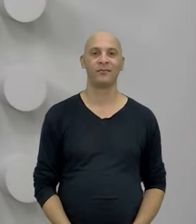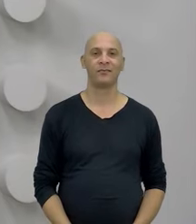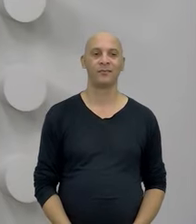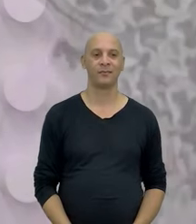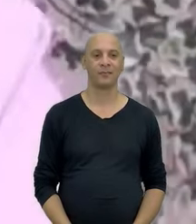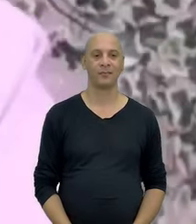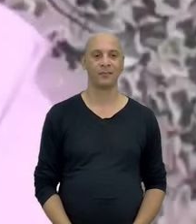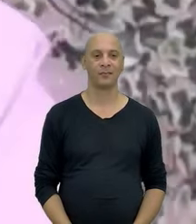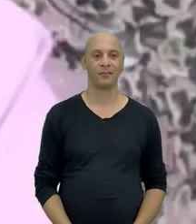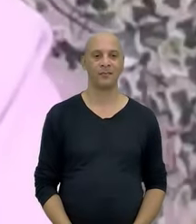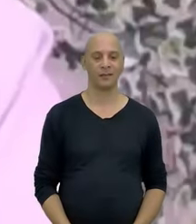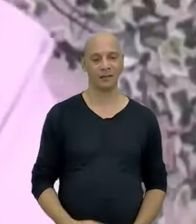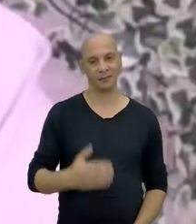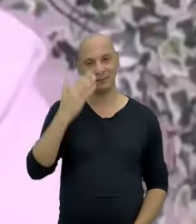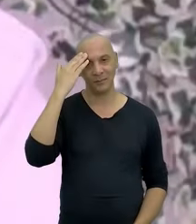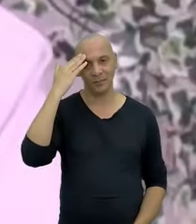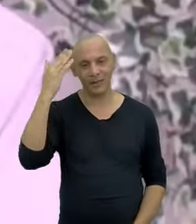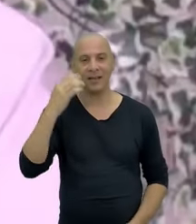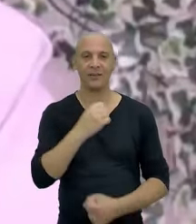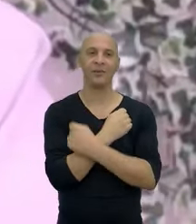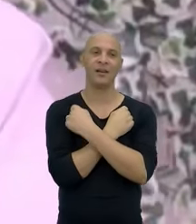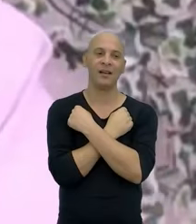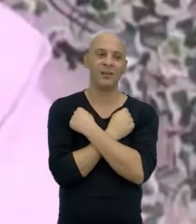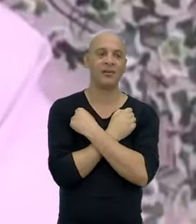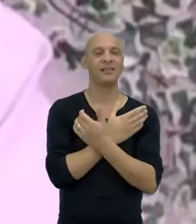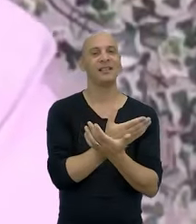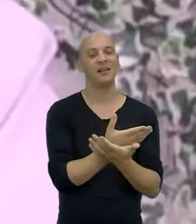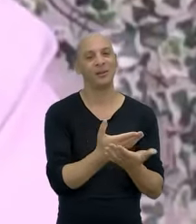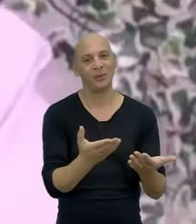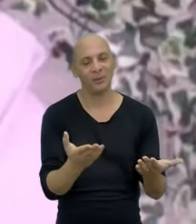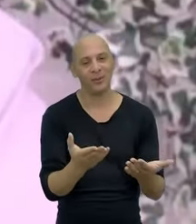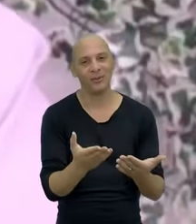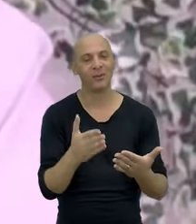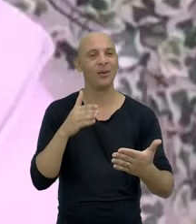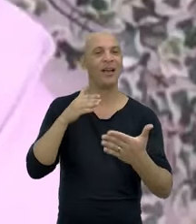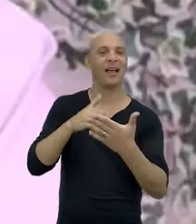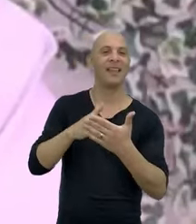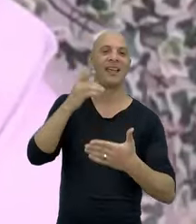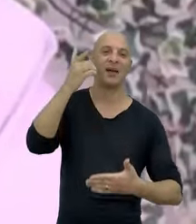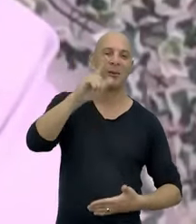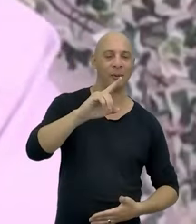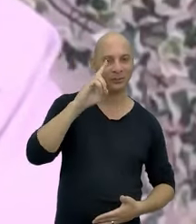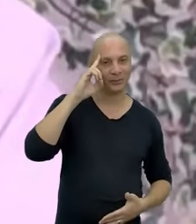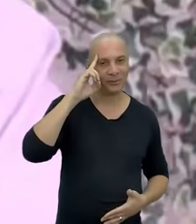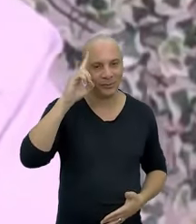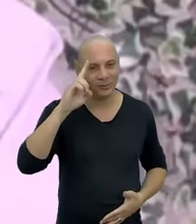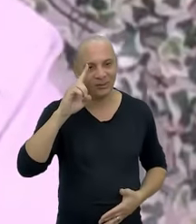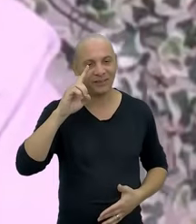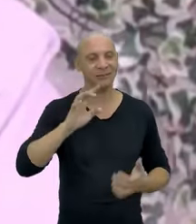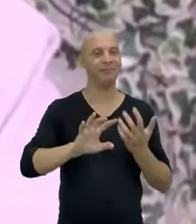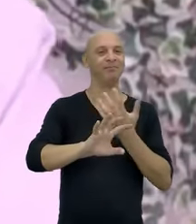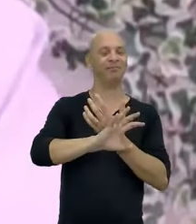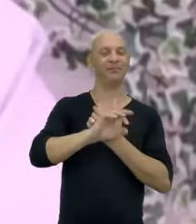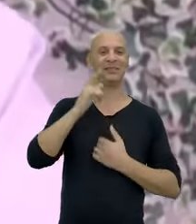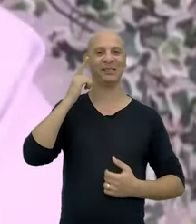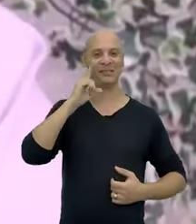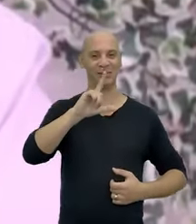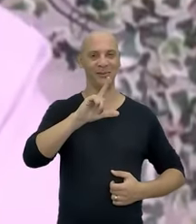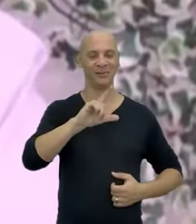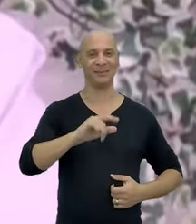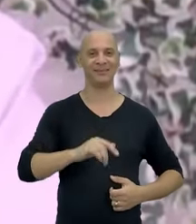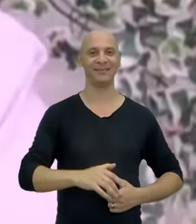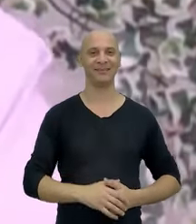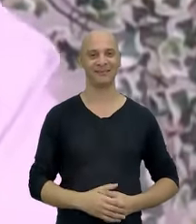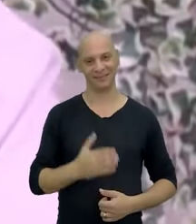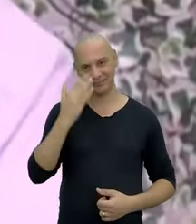e obrigado gente grande abraço a todos e até um próximo momento espero estar outras vezes aqui com vocês